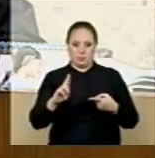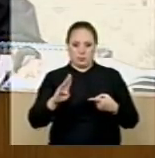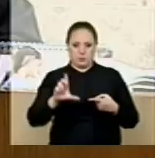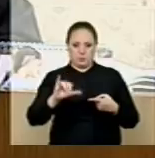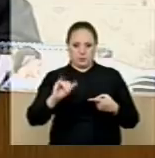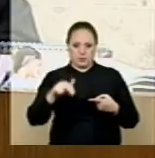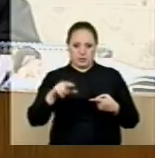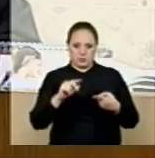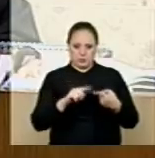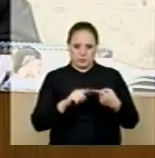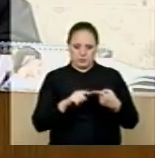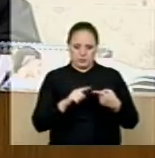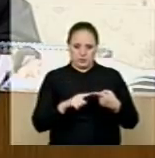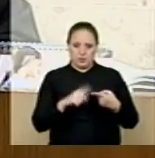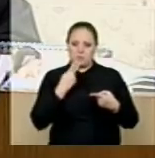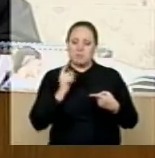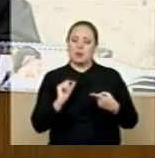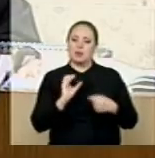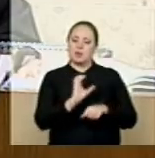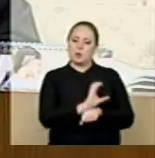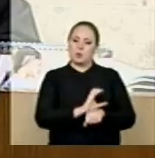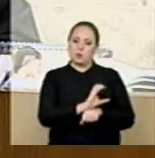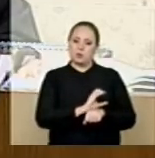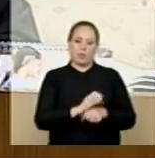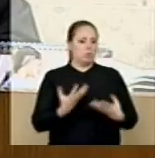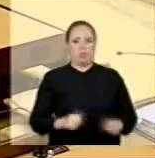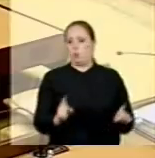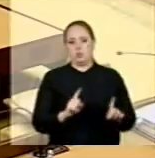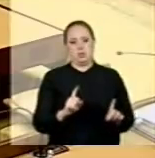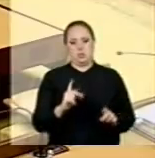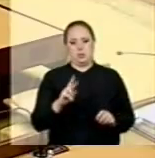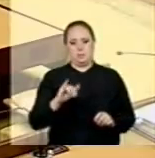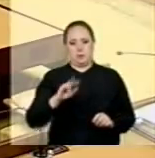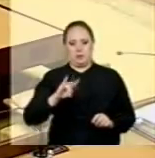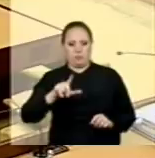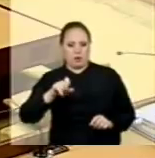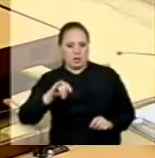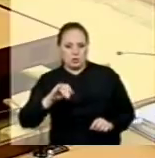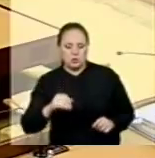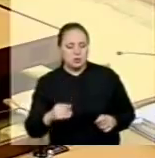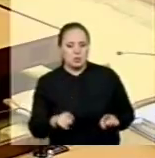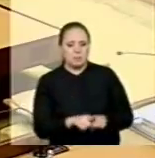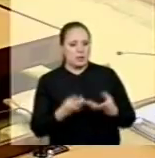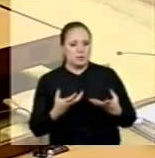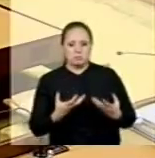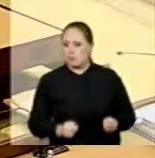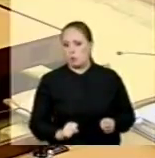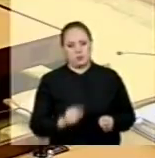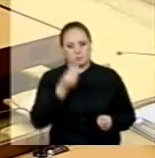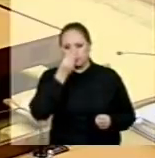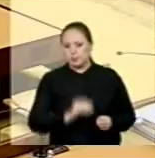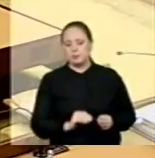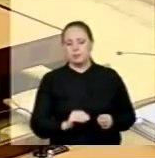princípio republicano, a Constituição repele privilégios. Ela não tolera discriminações. E